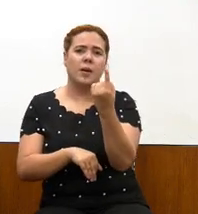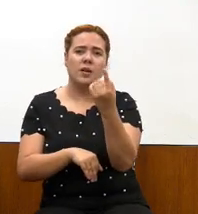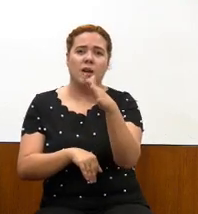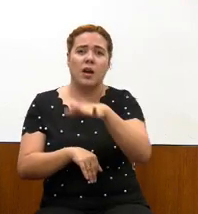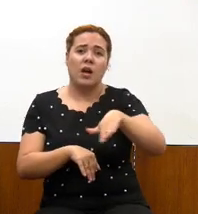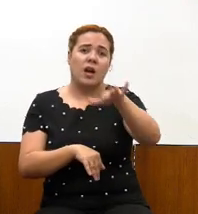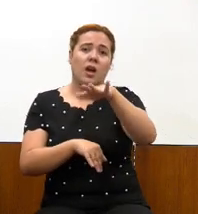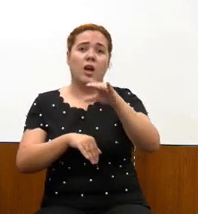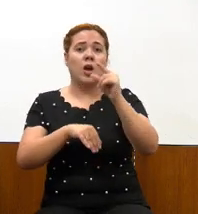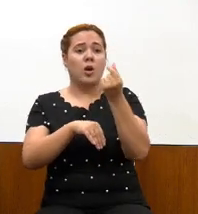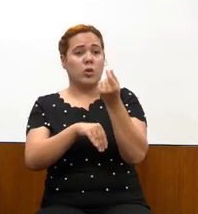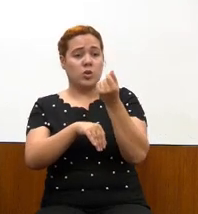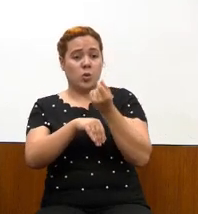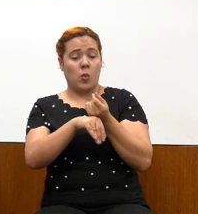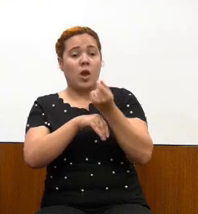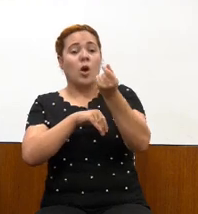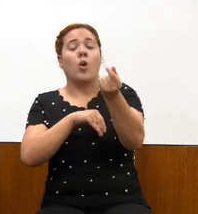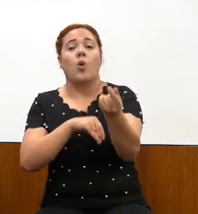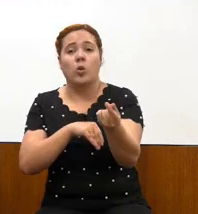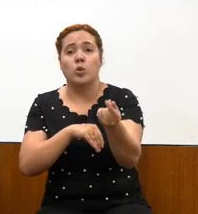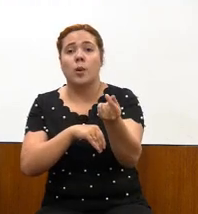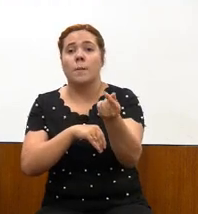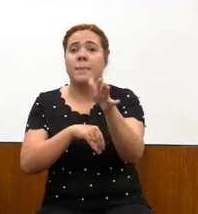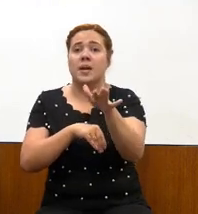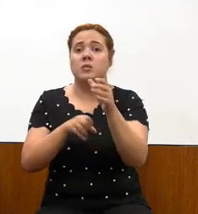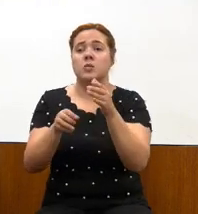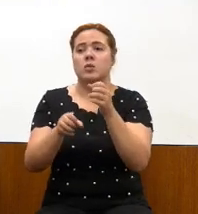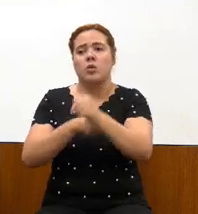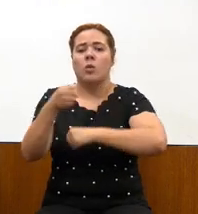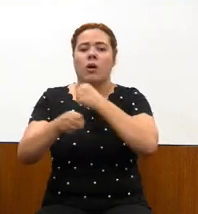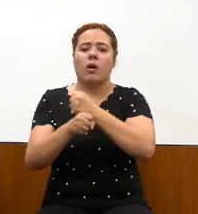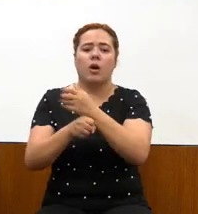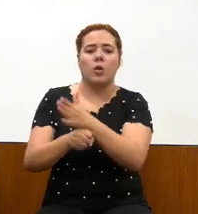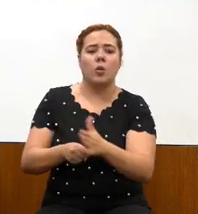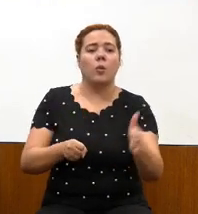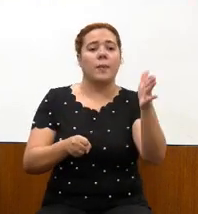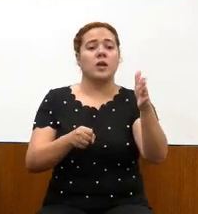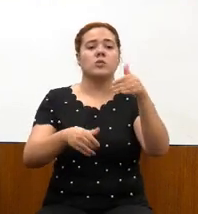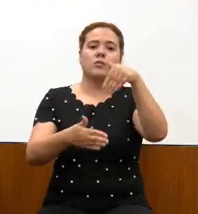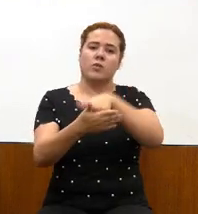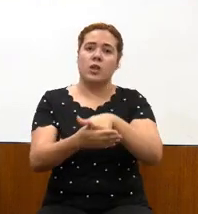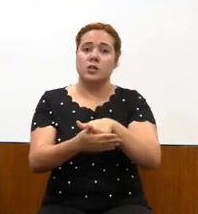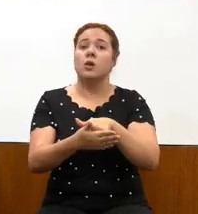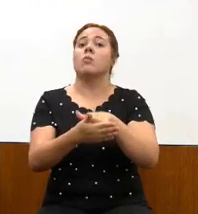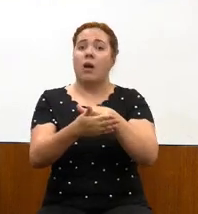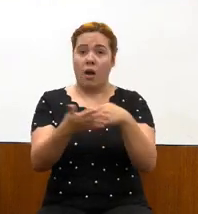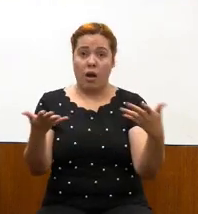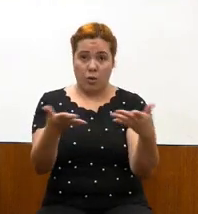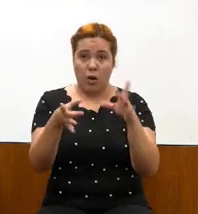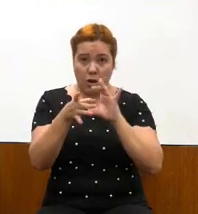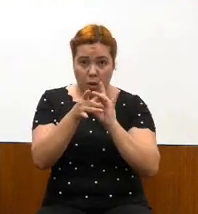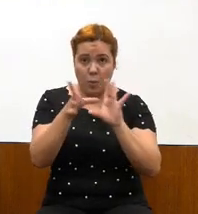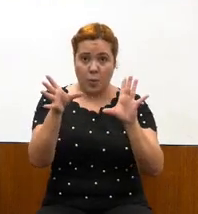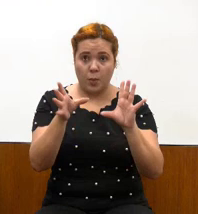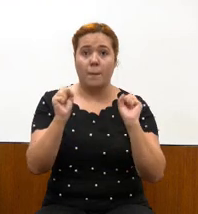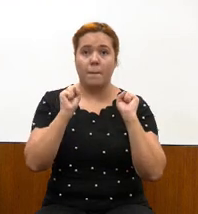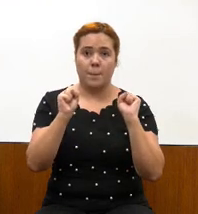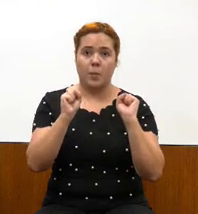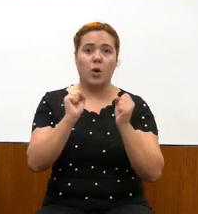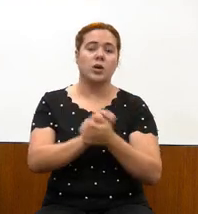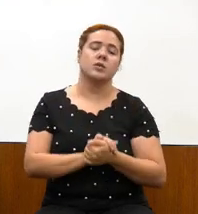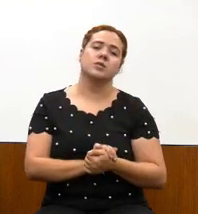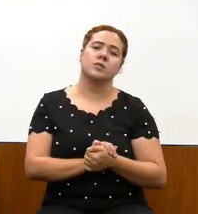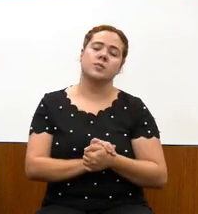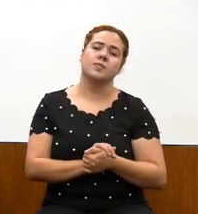em anos eleitorais, o que era proibido até aqui. Agora podemos enviar emendas e outros recursos de convênios do